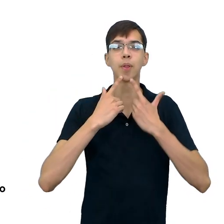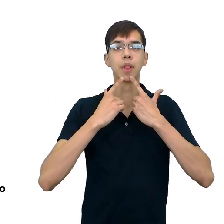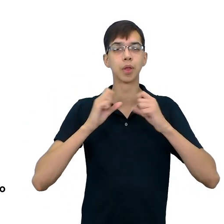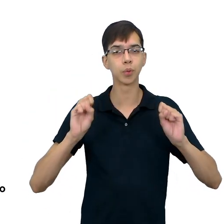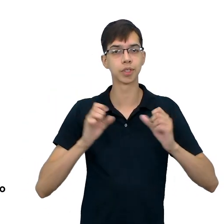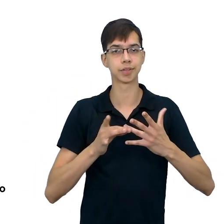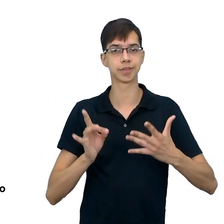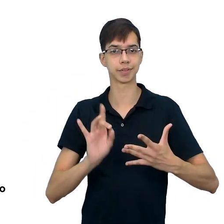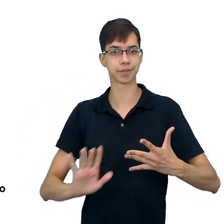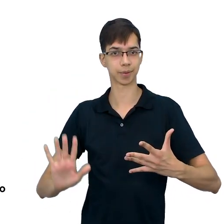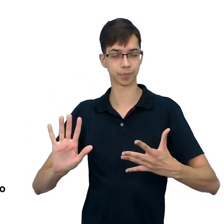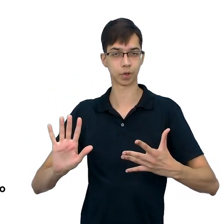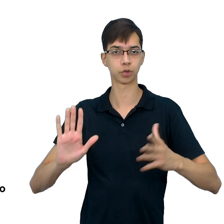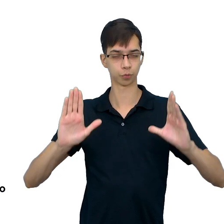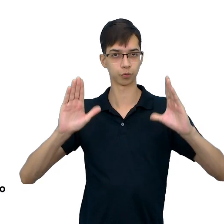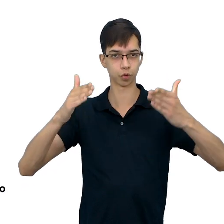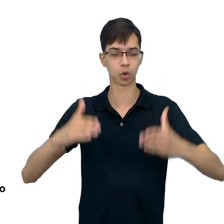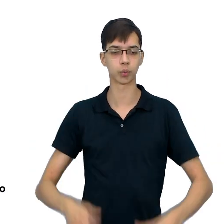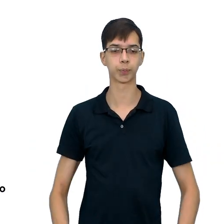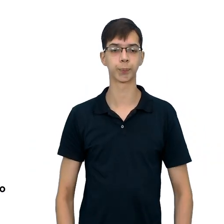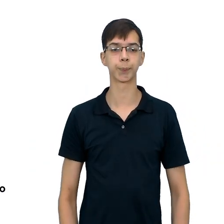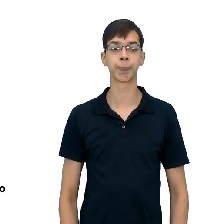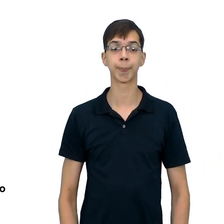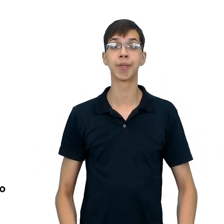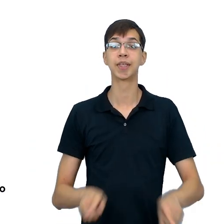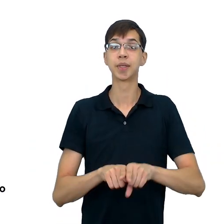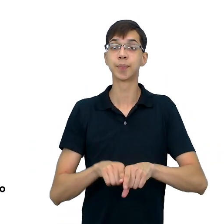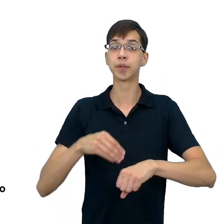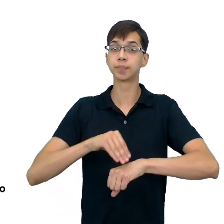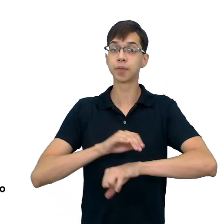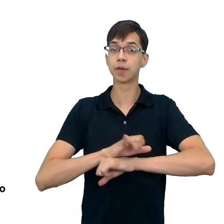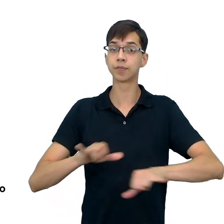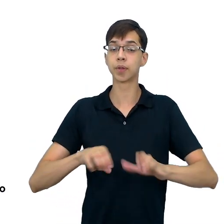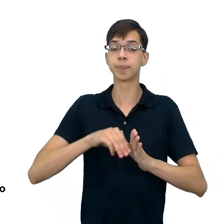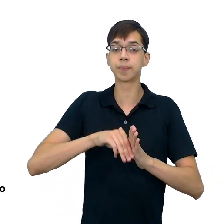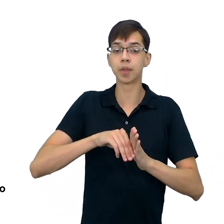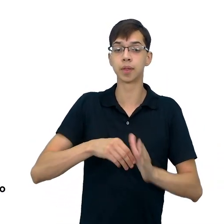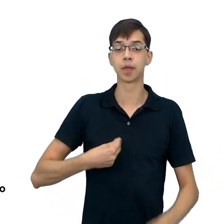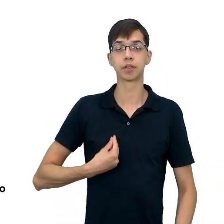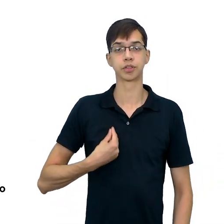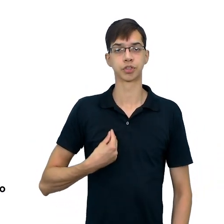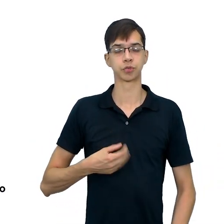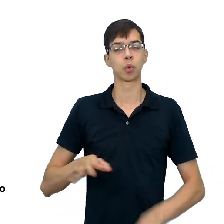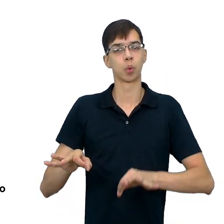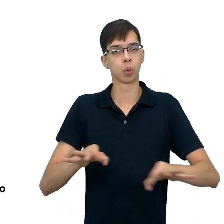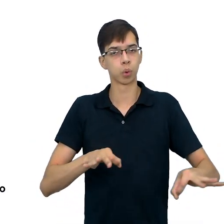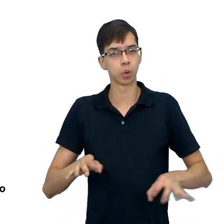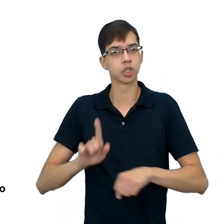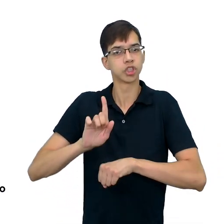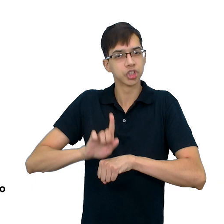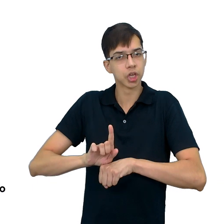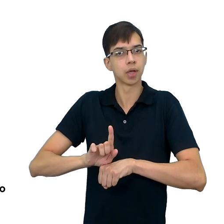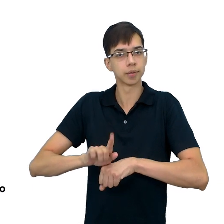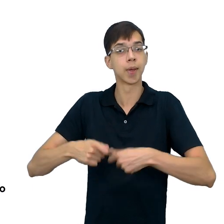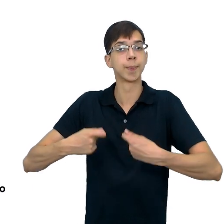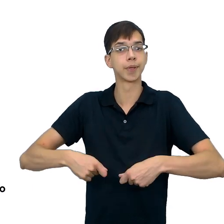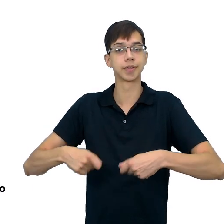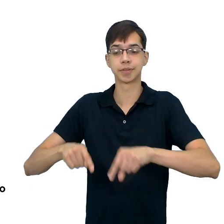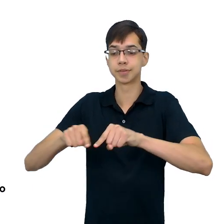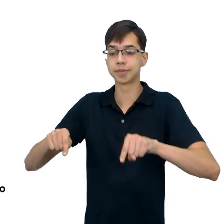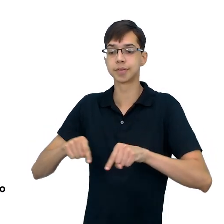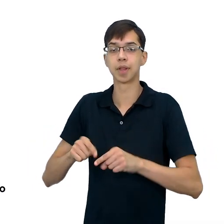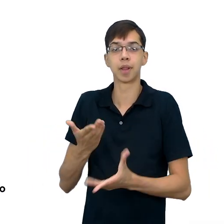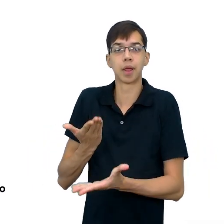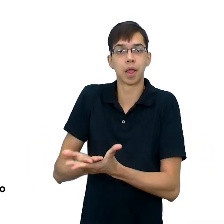e por fim nós sugerimos aí a metodologia ativa com foco na organização da gestão da sala de aula, para fomentar as ações